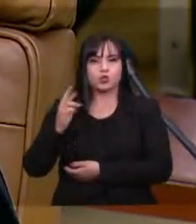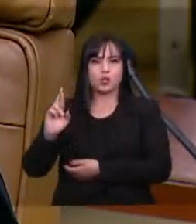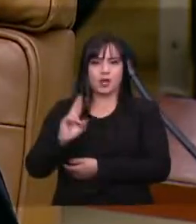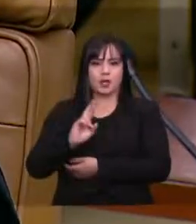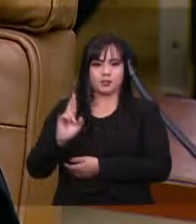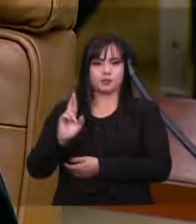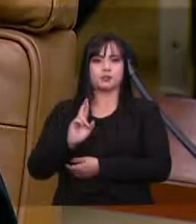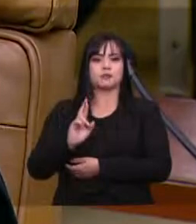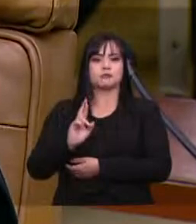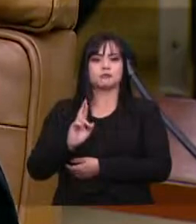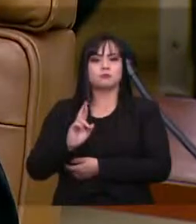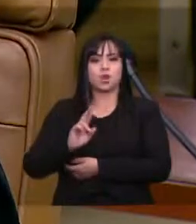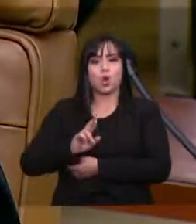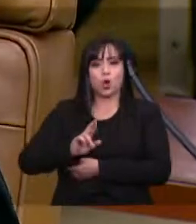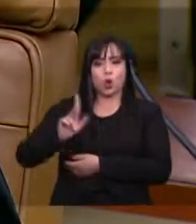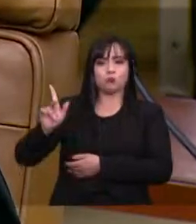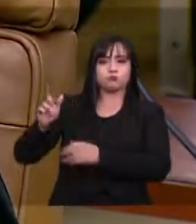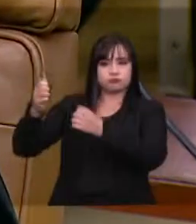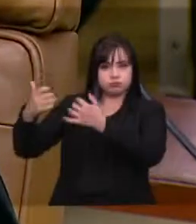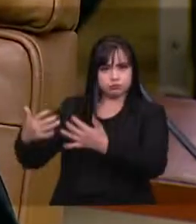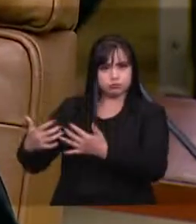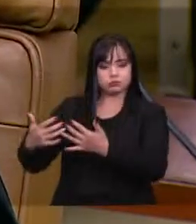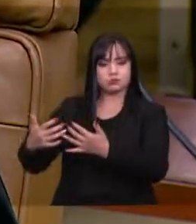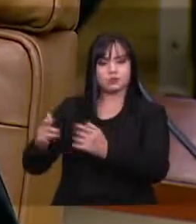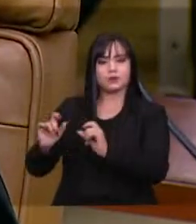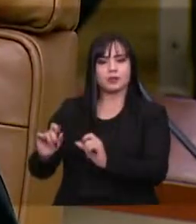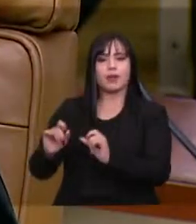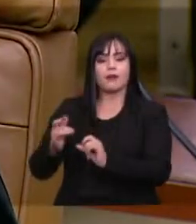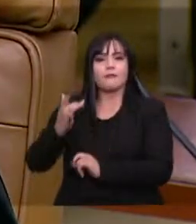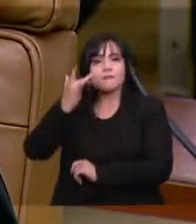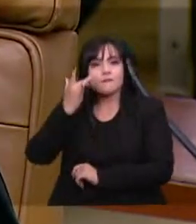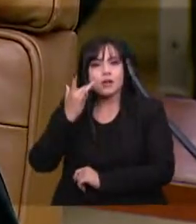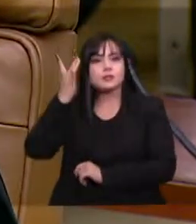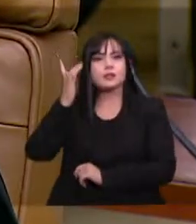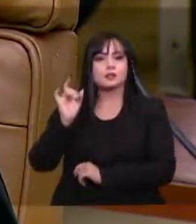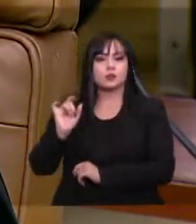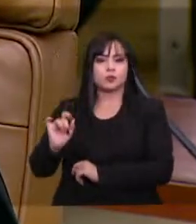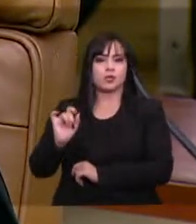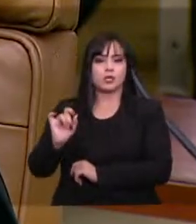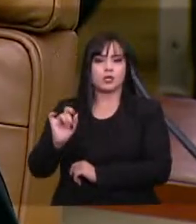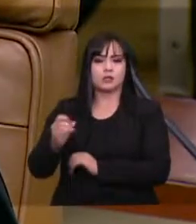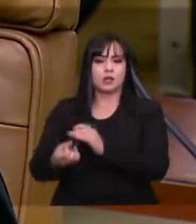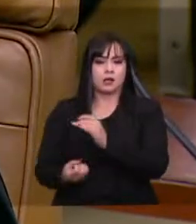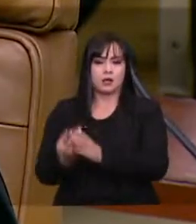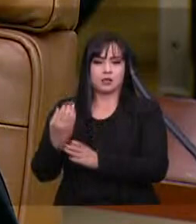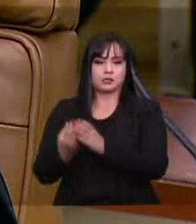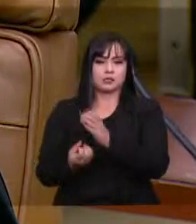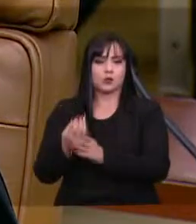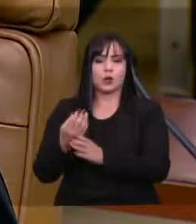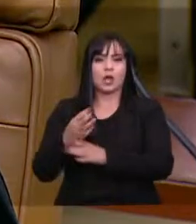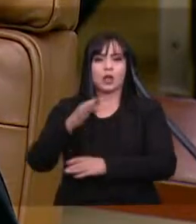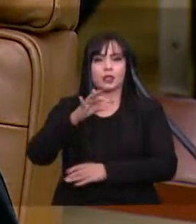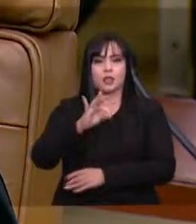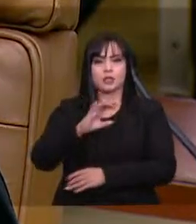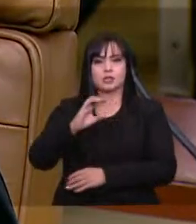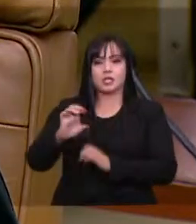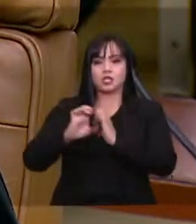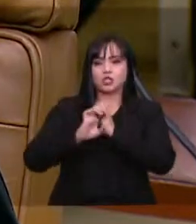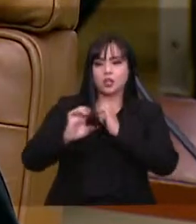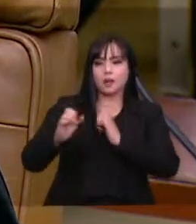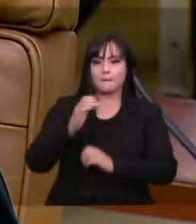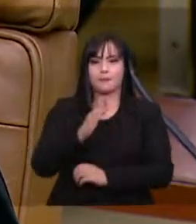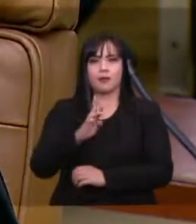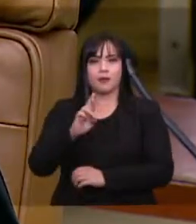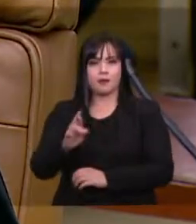como contraprestação a facilitação da construção do TSE engenharia pela BR